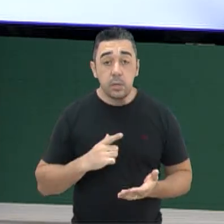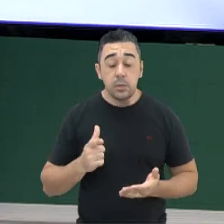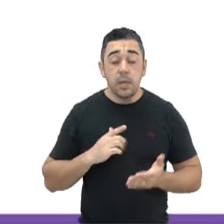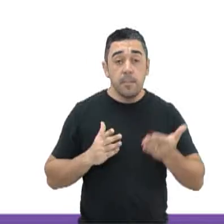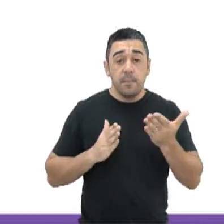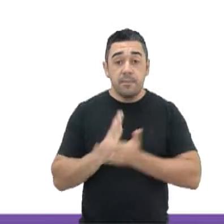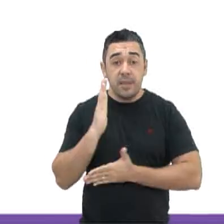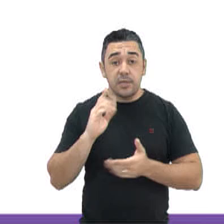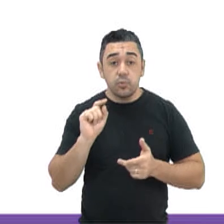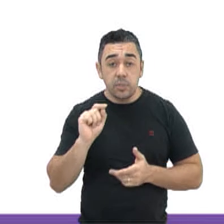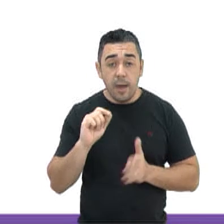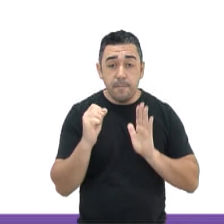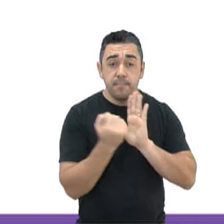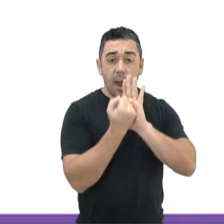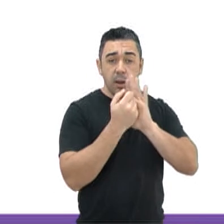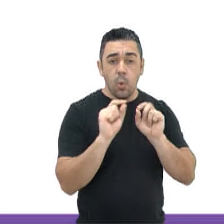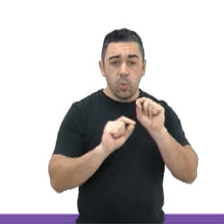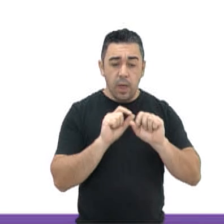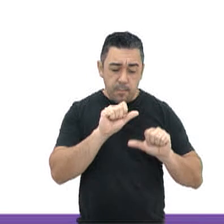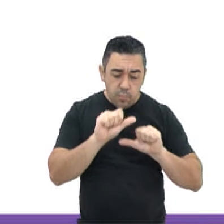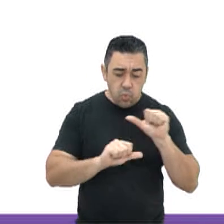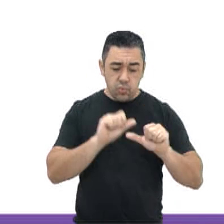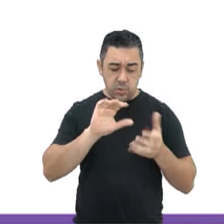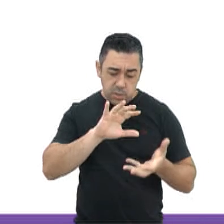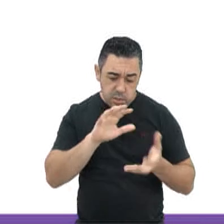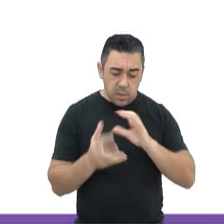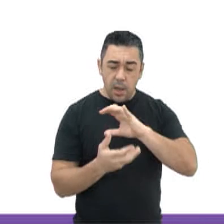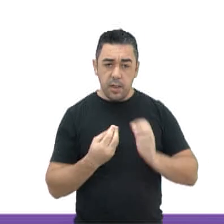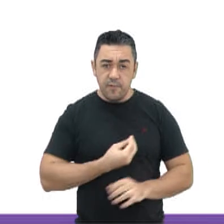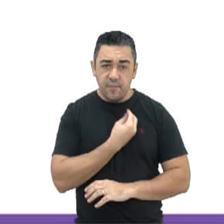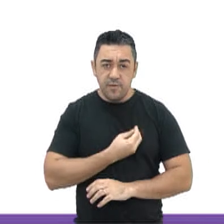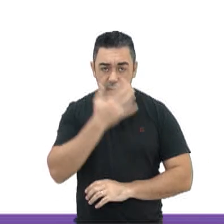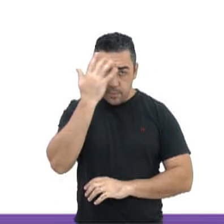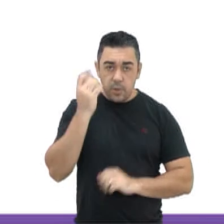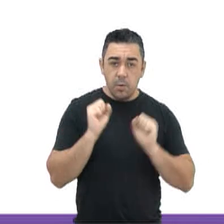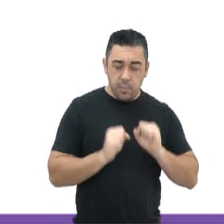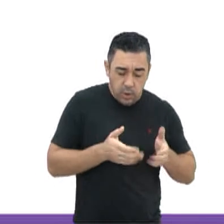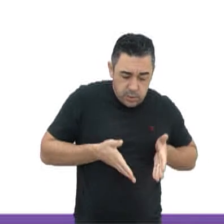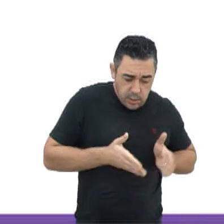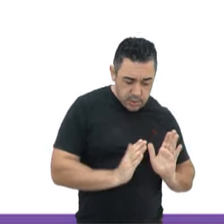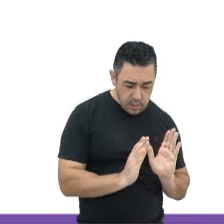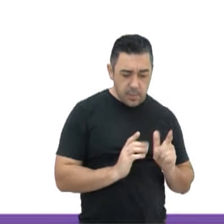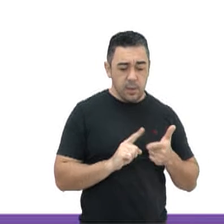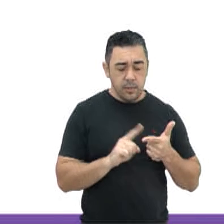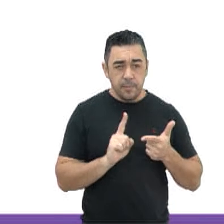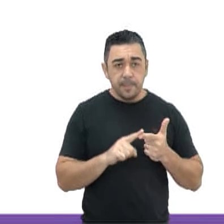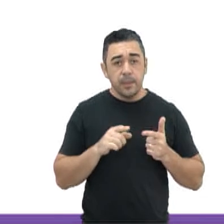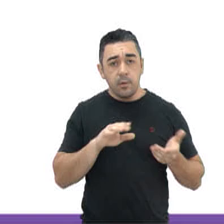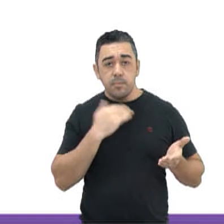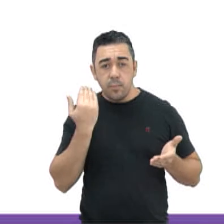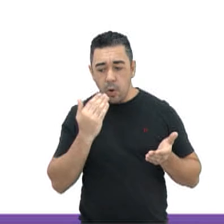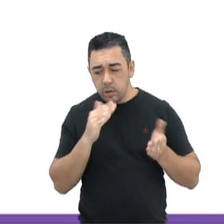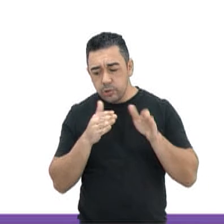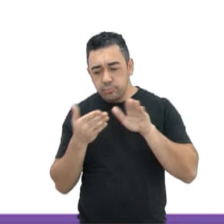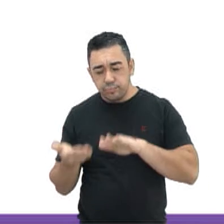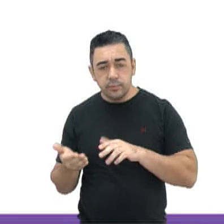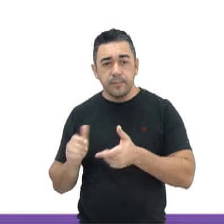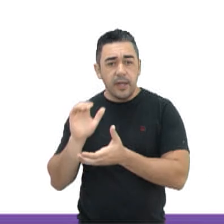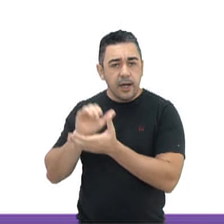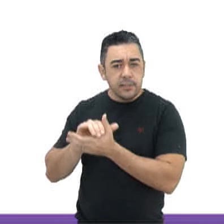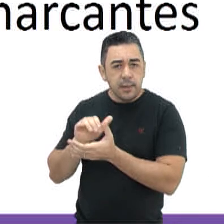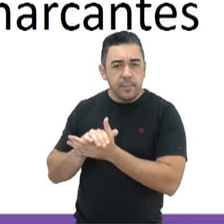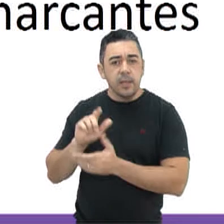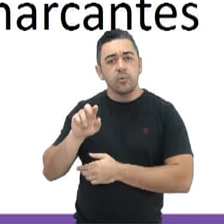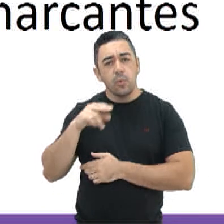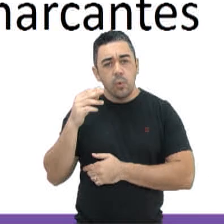de passagem marcam um momento de transição na vida das pessoas. Pode ser de nascimento, pode ser um ritual fúnebre, casamento ou